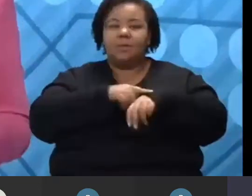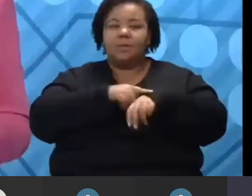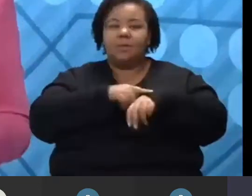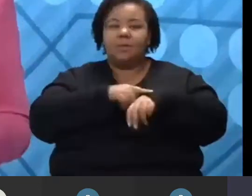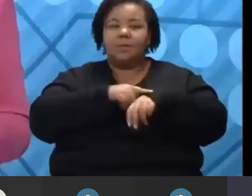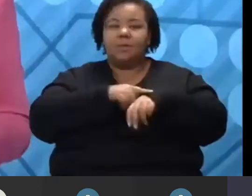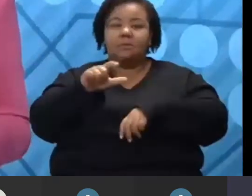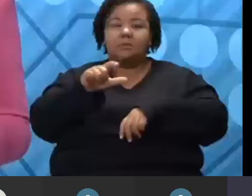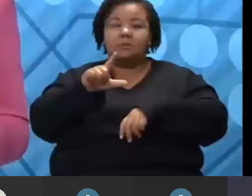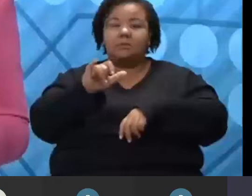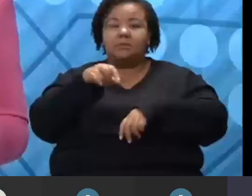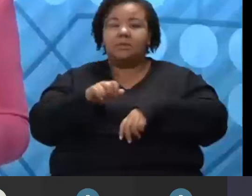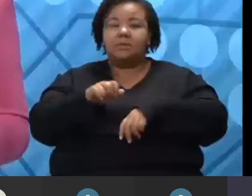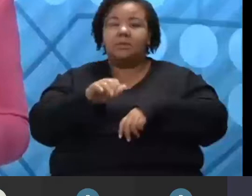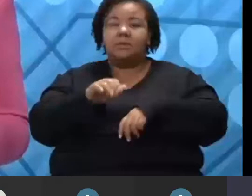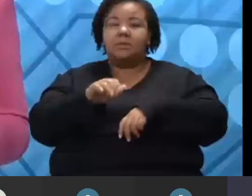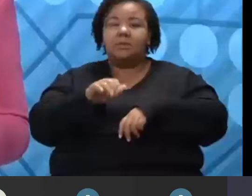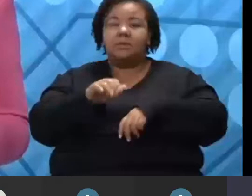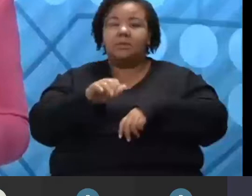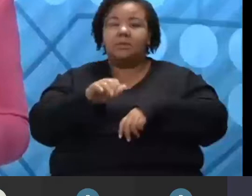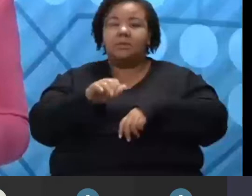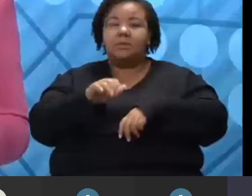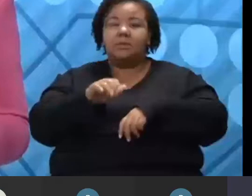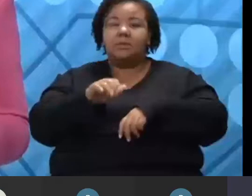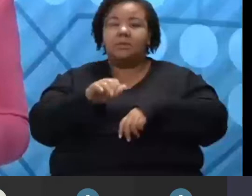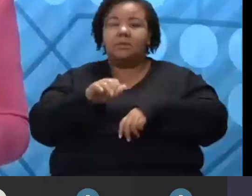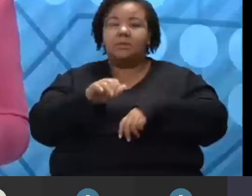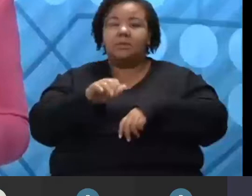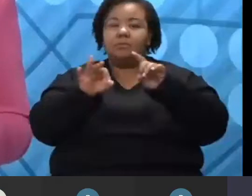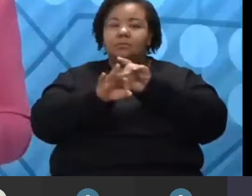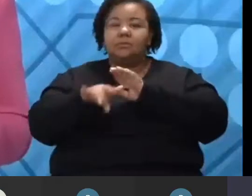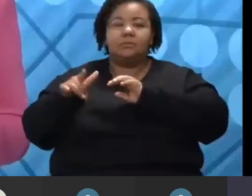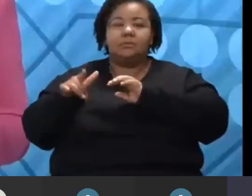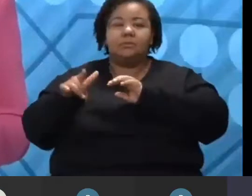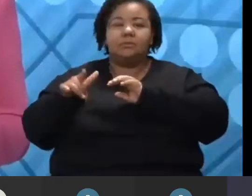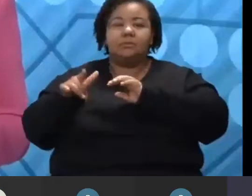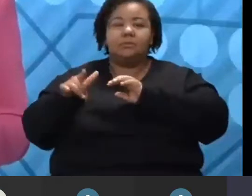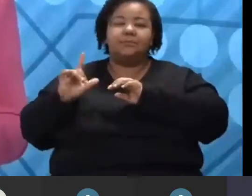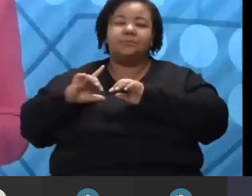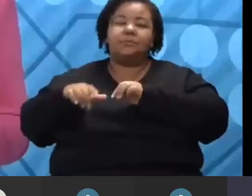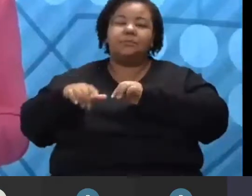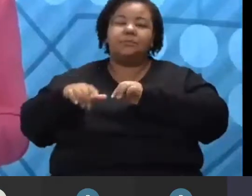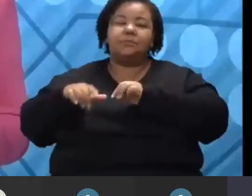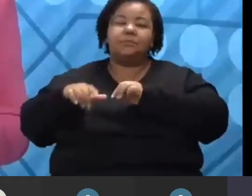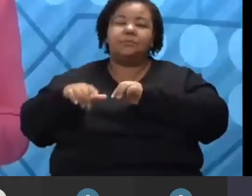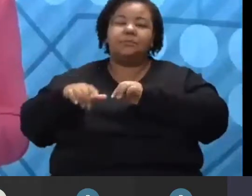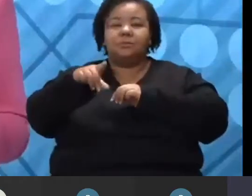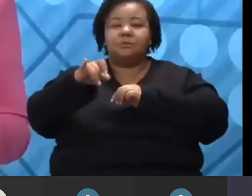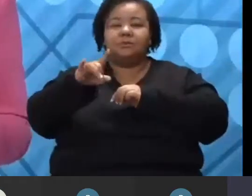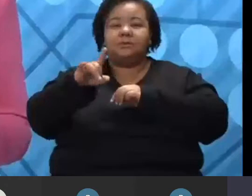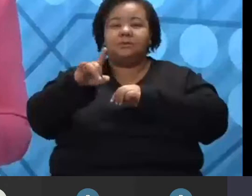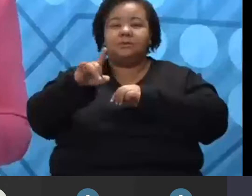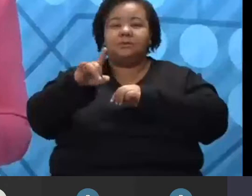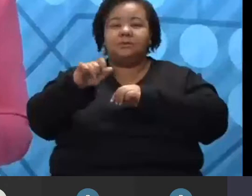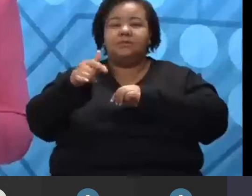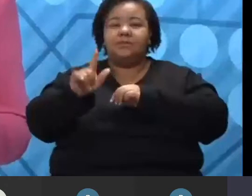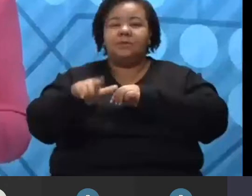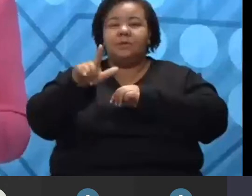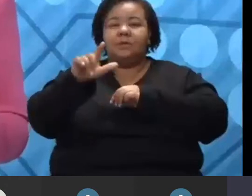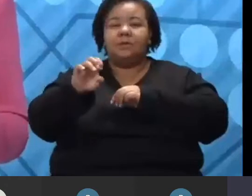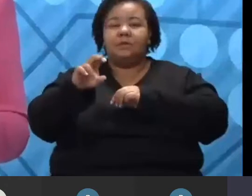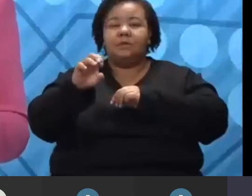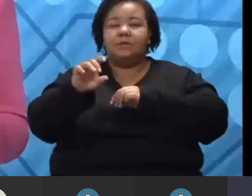estava previamente contaminada com cultura de Cândida. Cândida, ela é uma levedura, é uma célula fúngica.